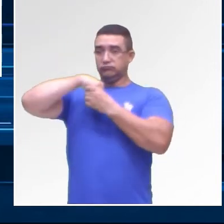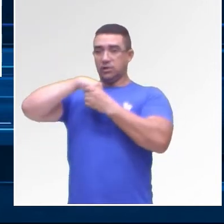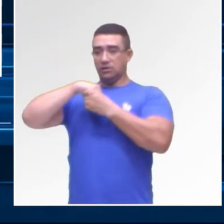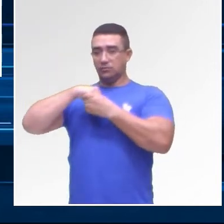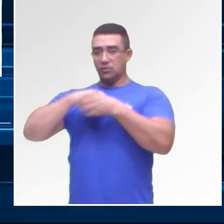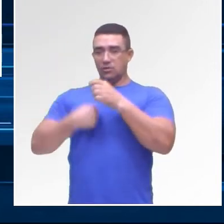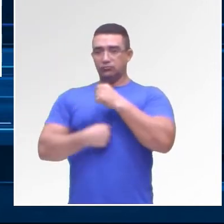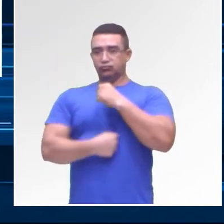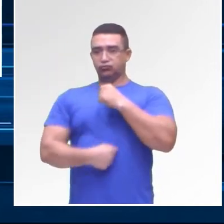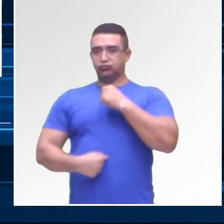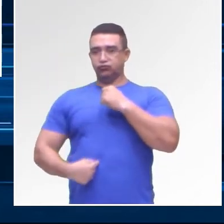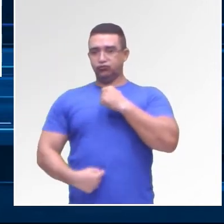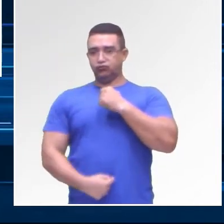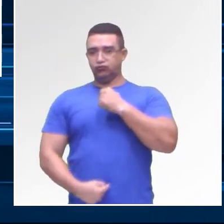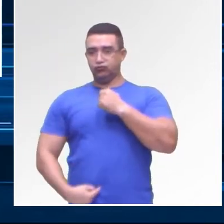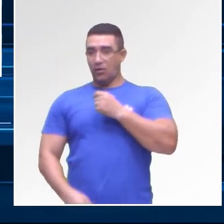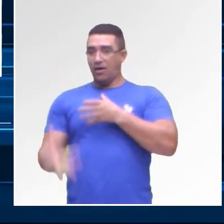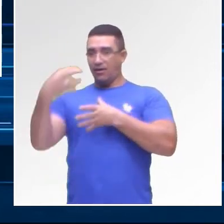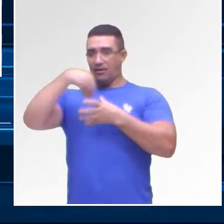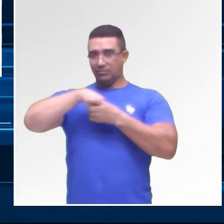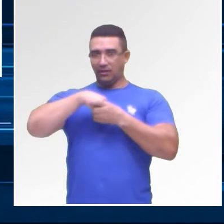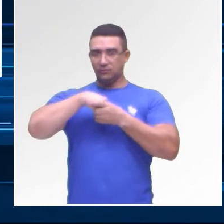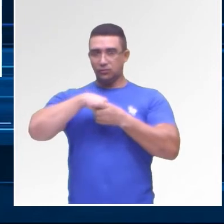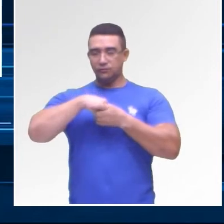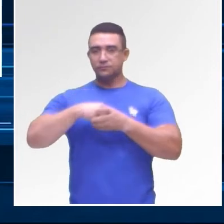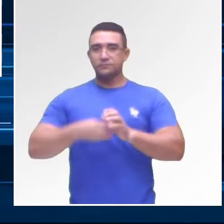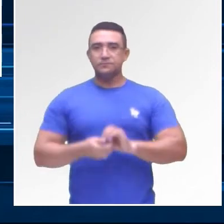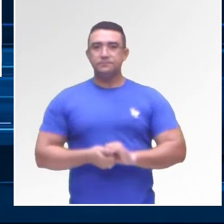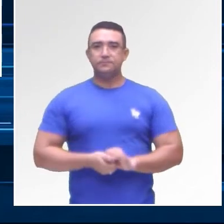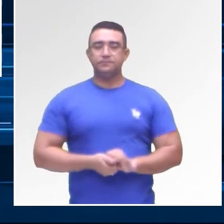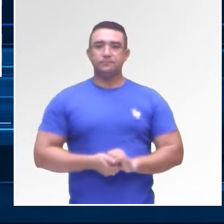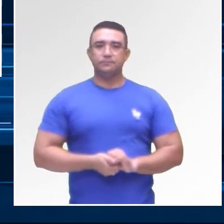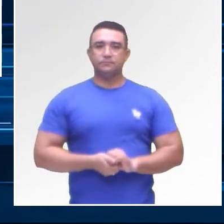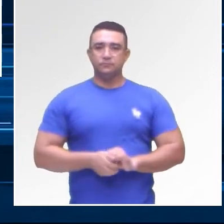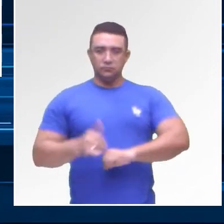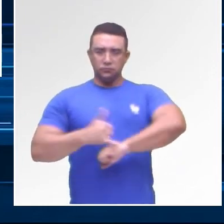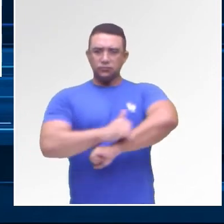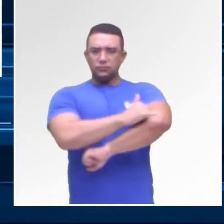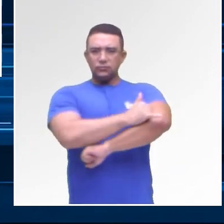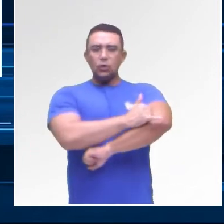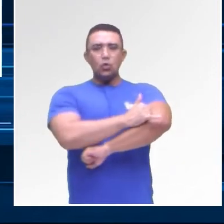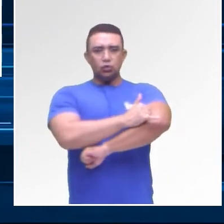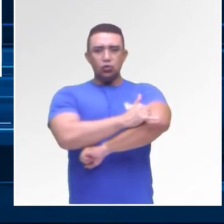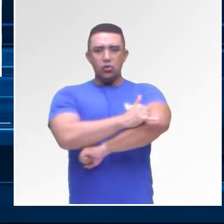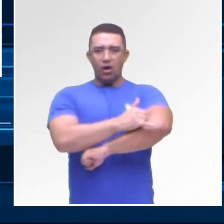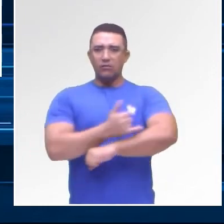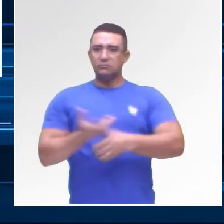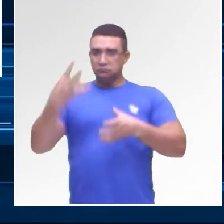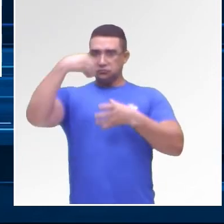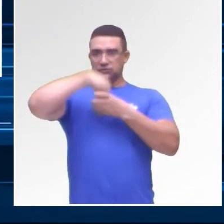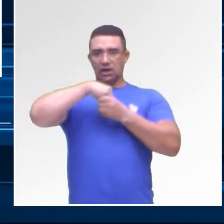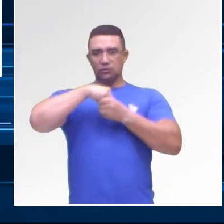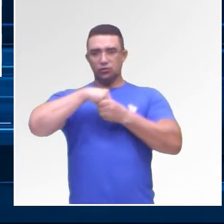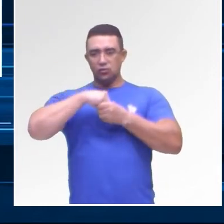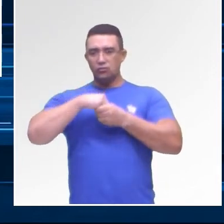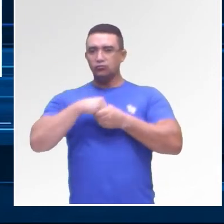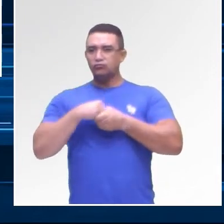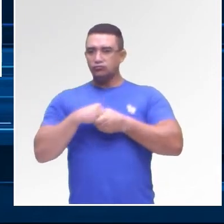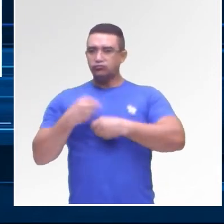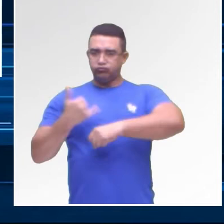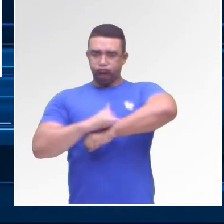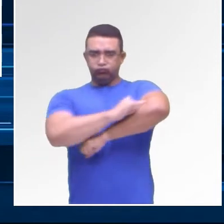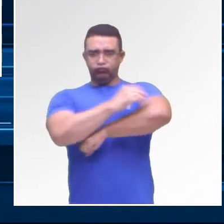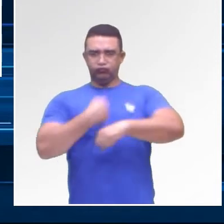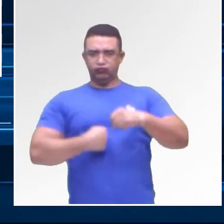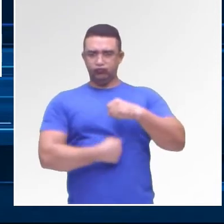nossas vísceras. A gordura visceral, ela é uma das mais perigosas, porque ela está relacionada